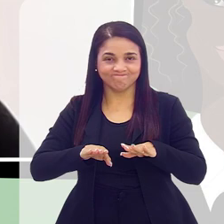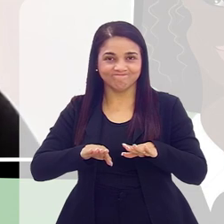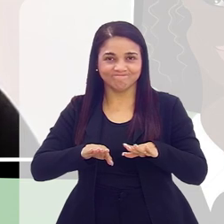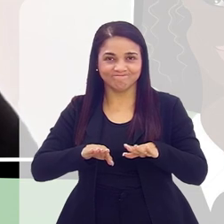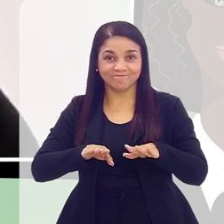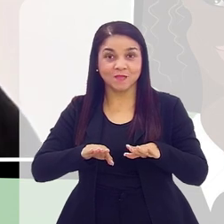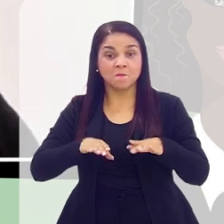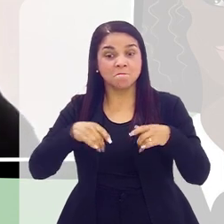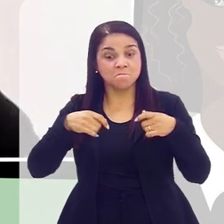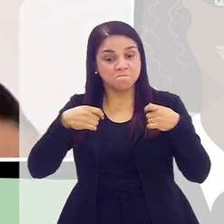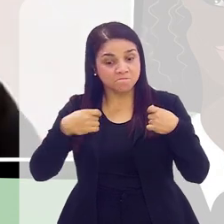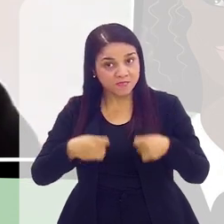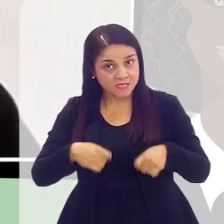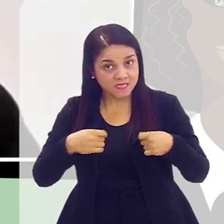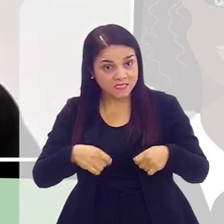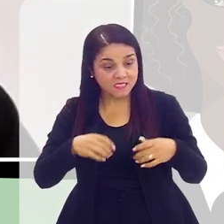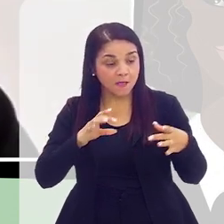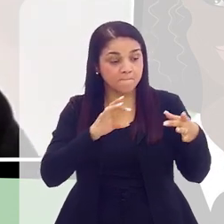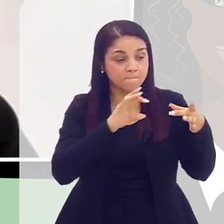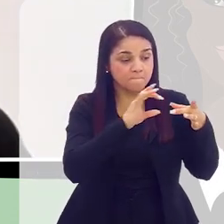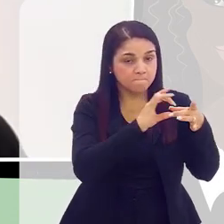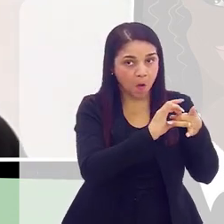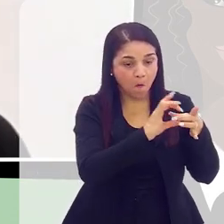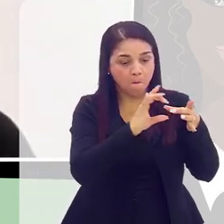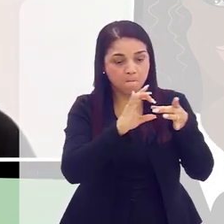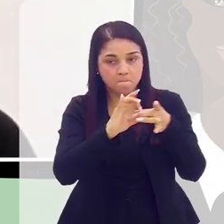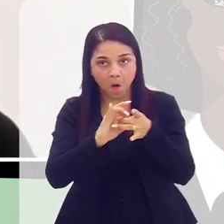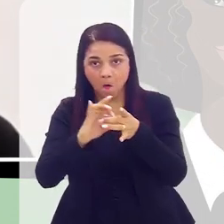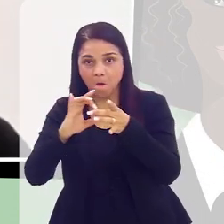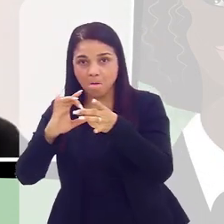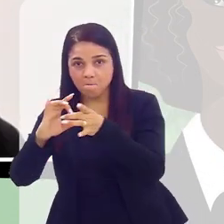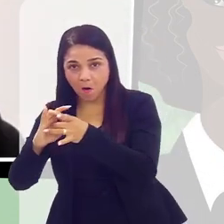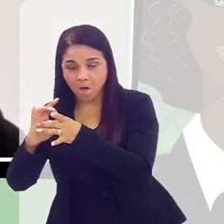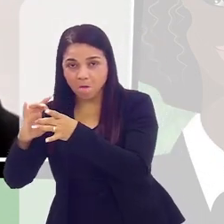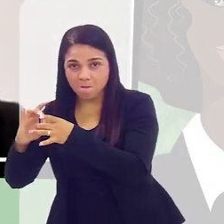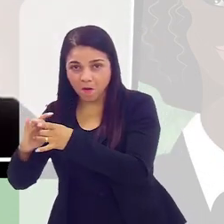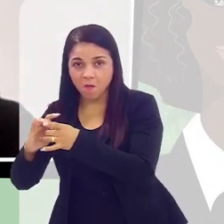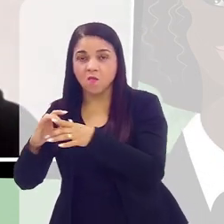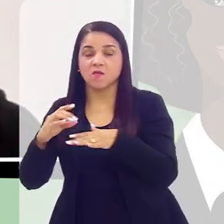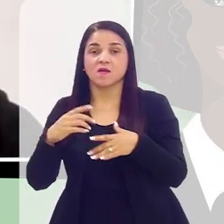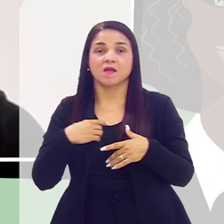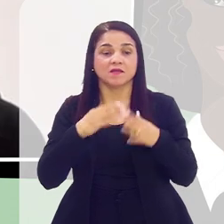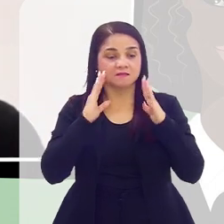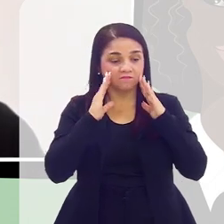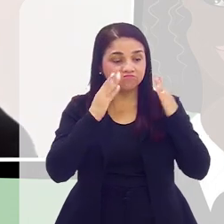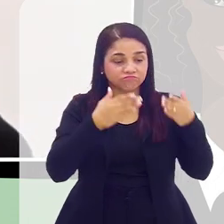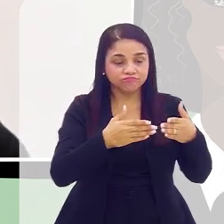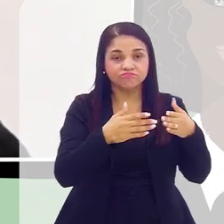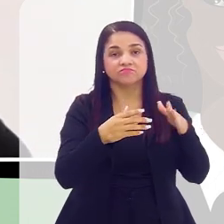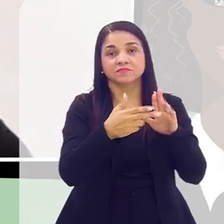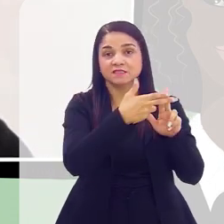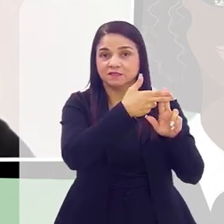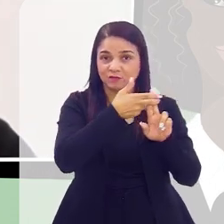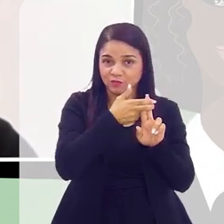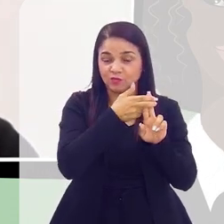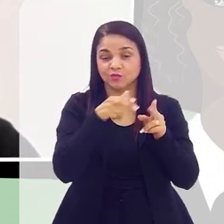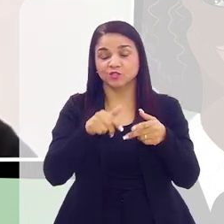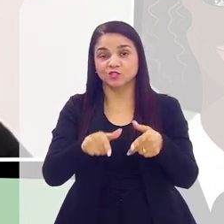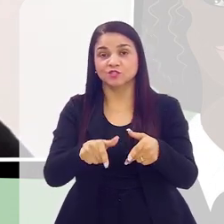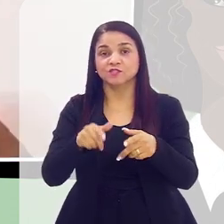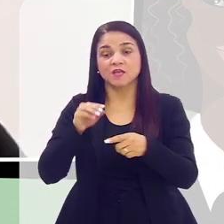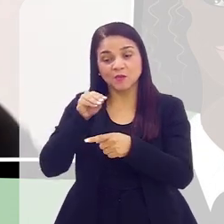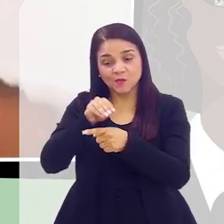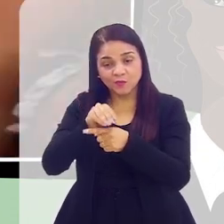sem estar em comunhão com a atenção primária à saúde, com a atenção especializada, que é o Melhor em